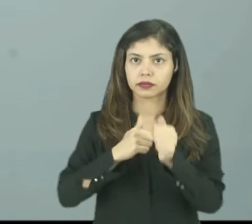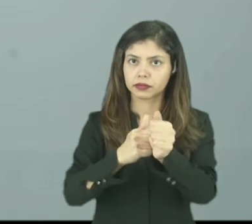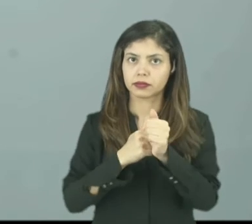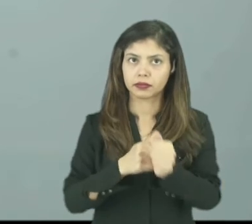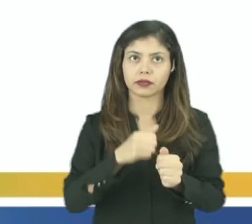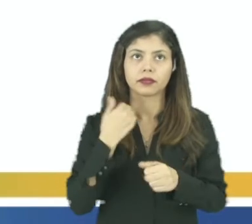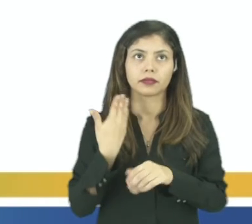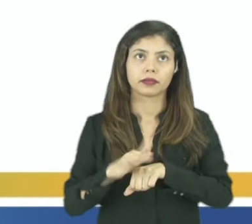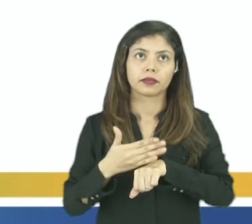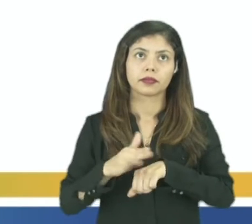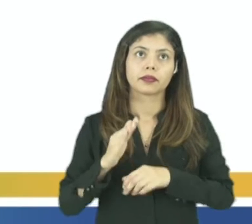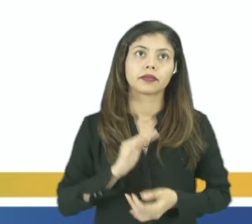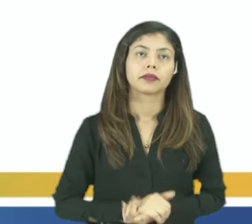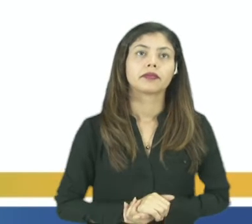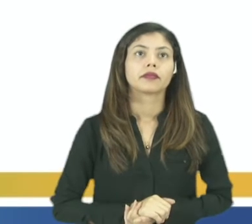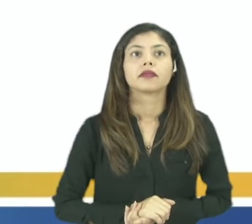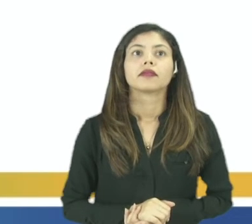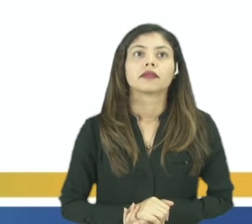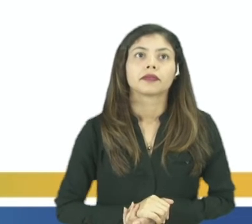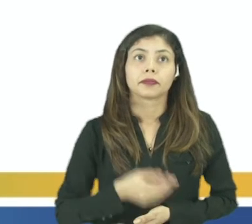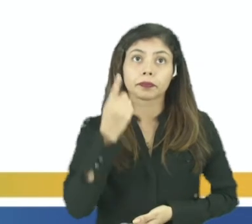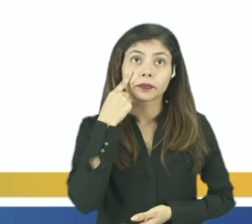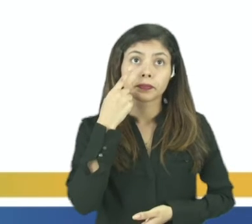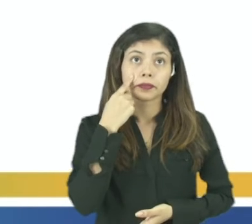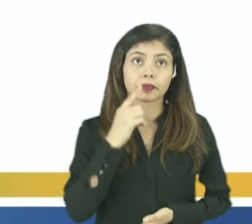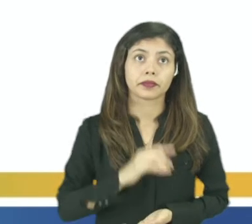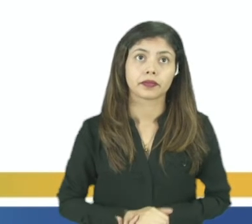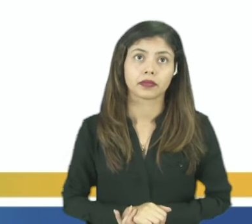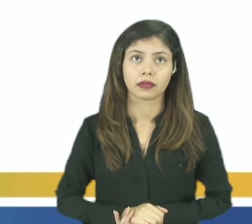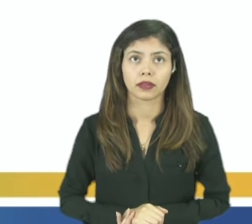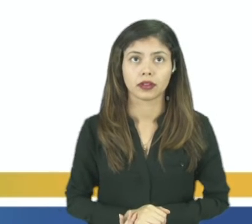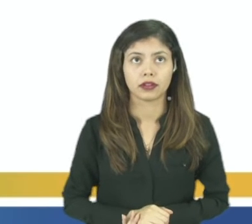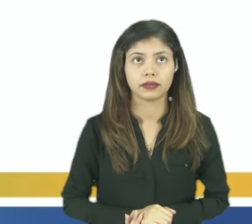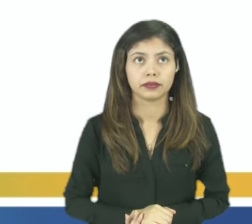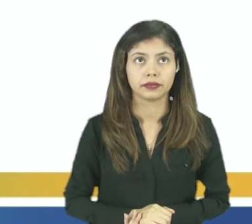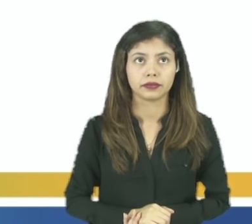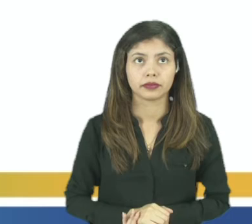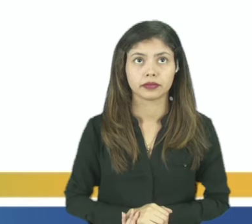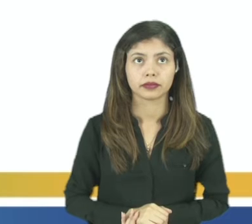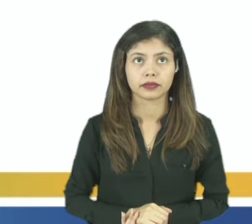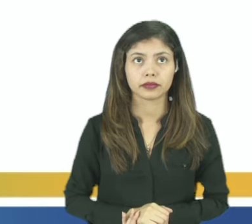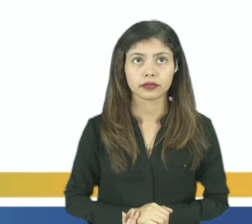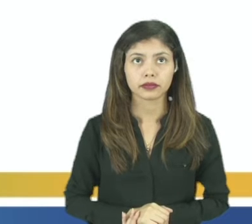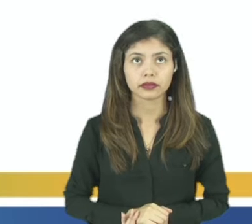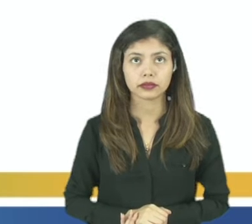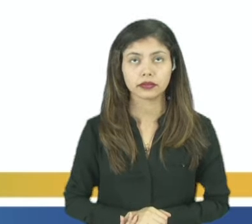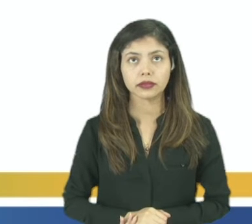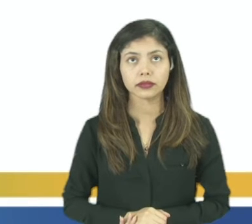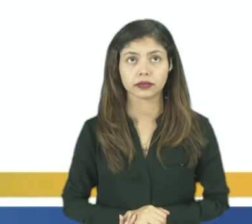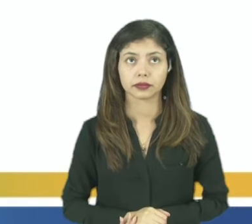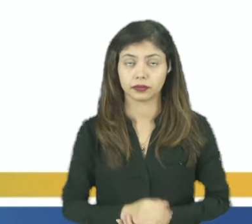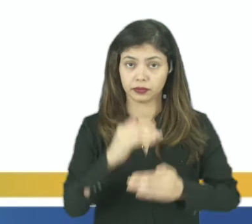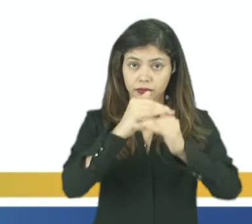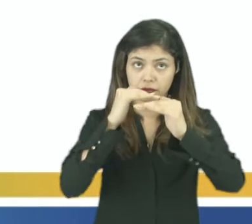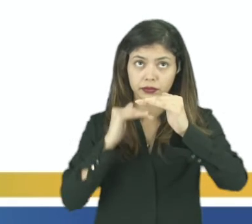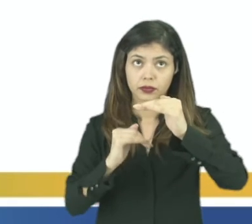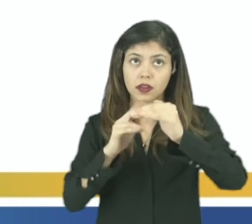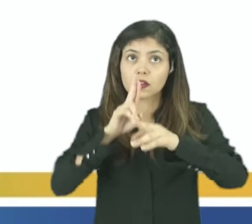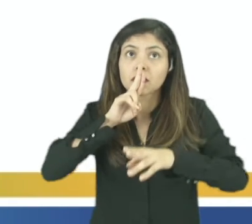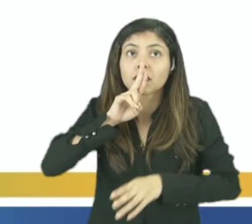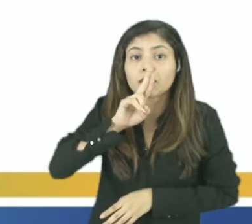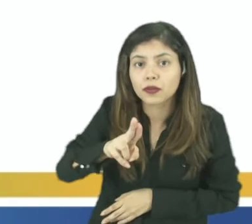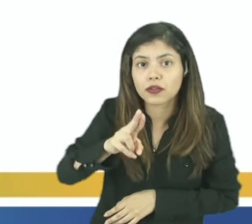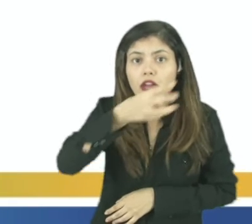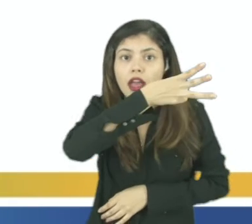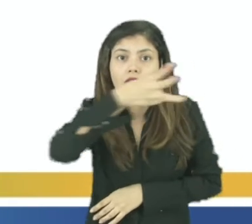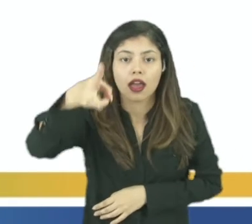o exercitando, tudo bem? Então olha só, no exercitando nós temos a seguinte situação, calcule o